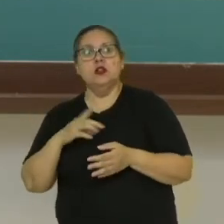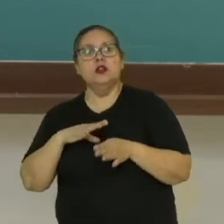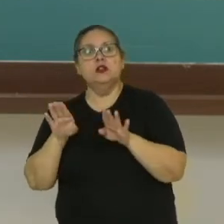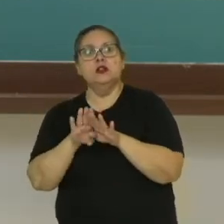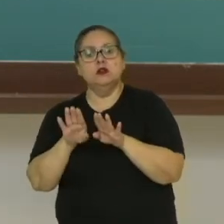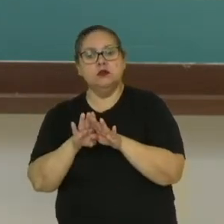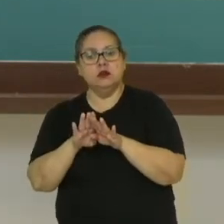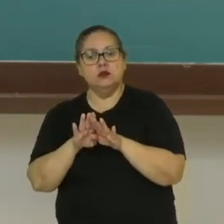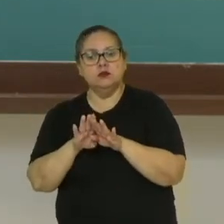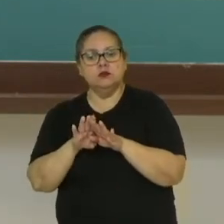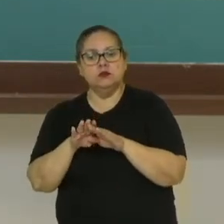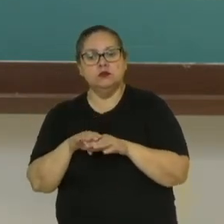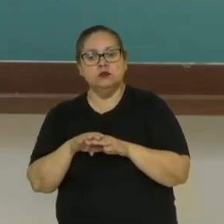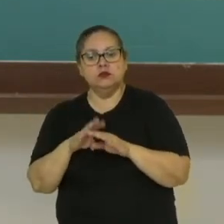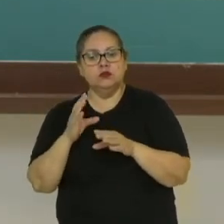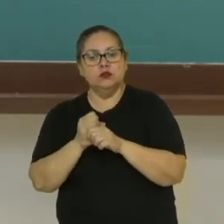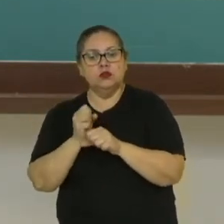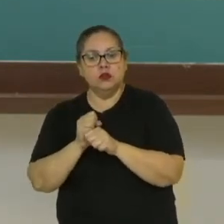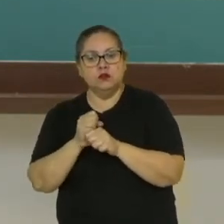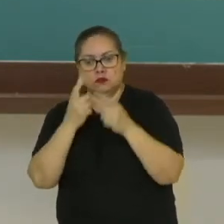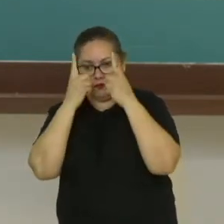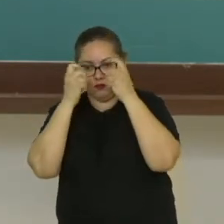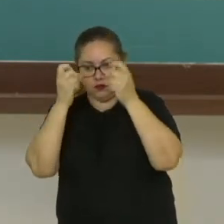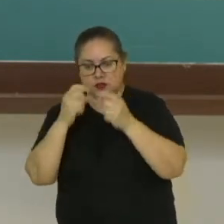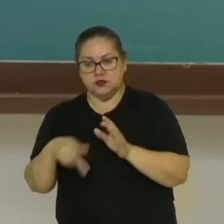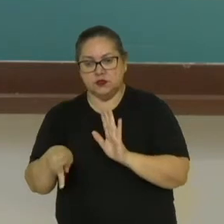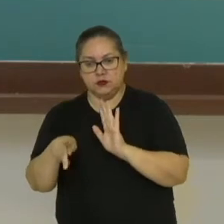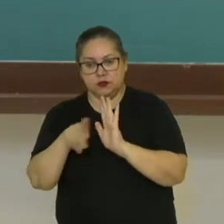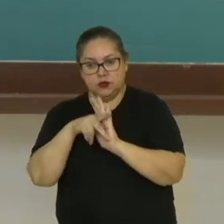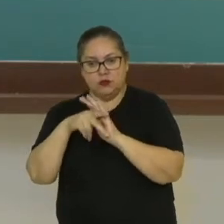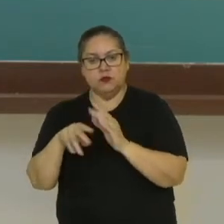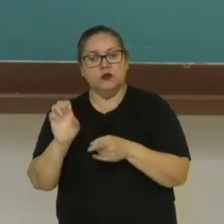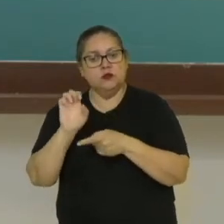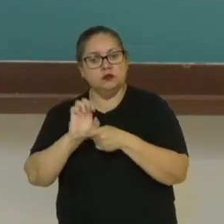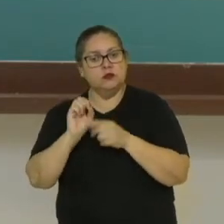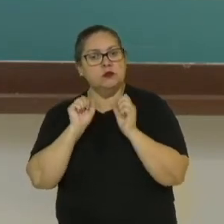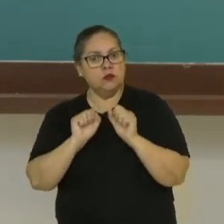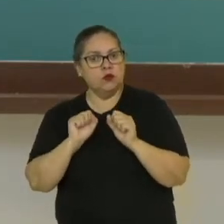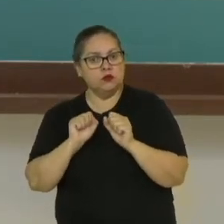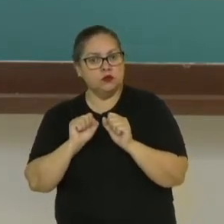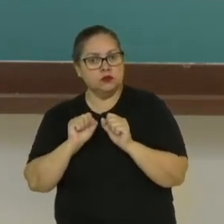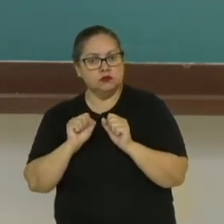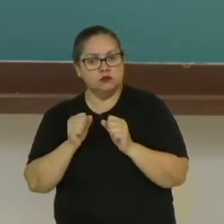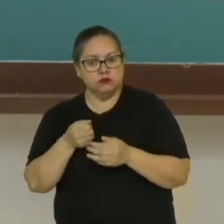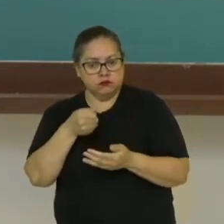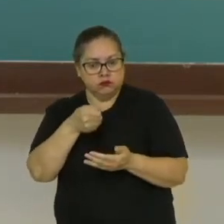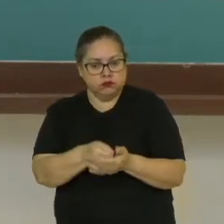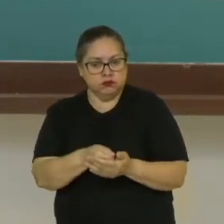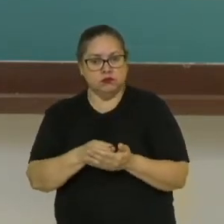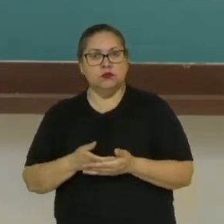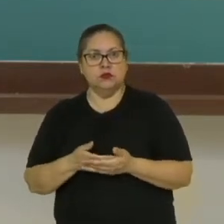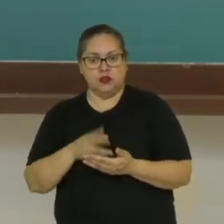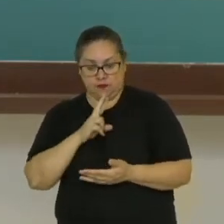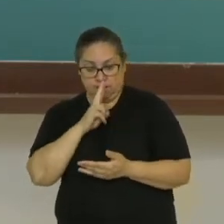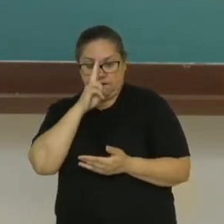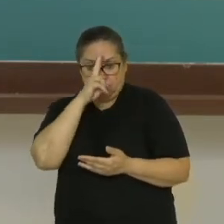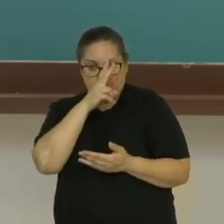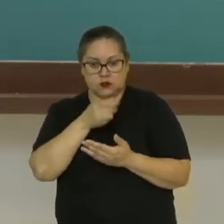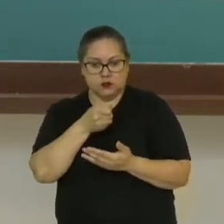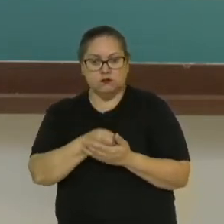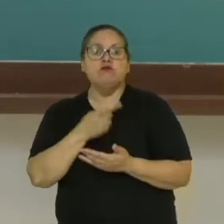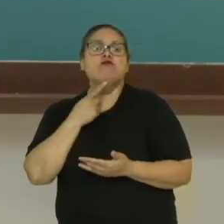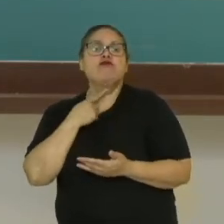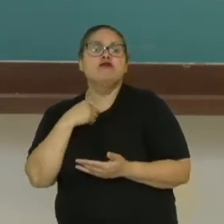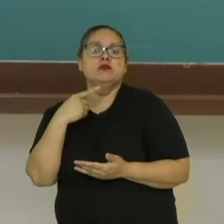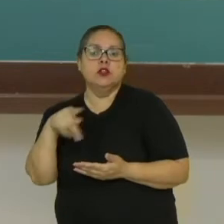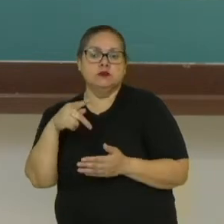tem o monopólio da violência legítima. O Estado é aquele que pode estar impondo, ainda que pela força, né, as suas